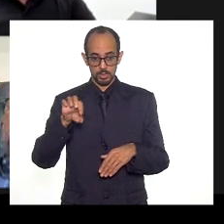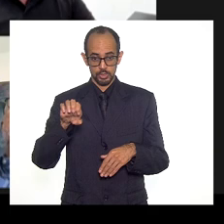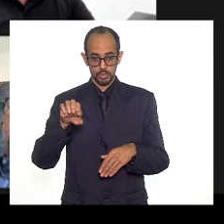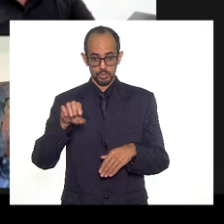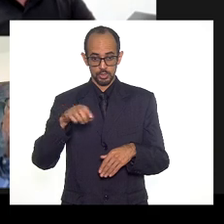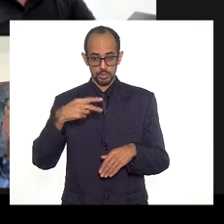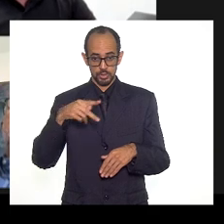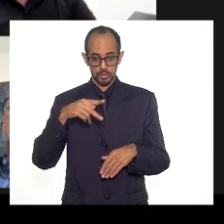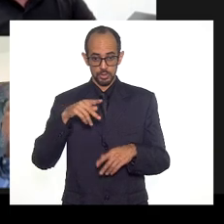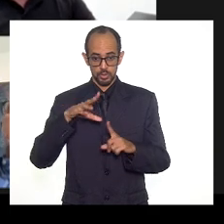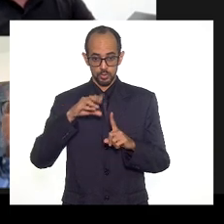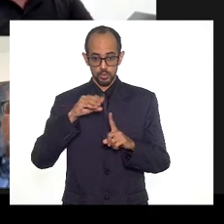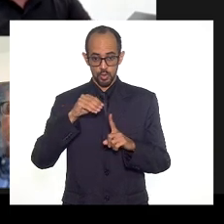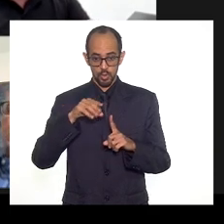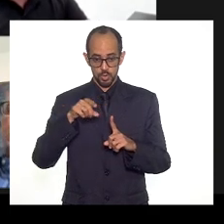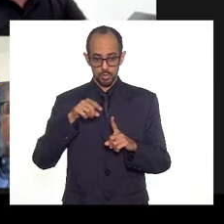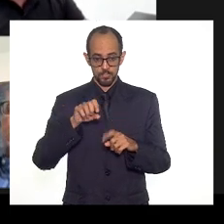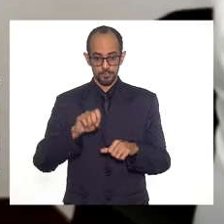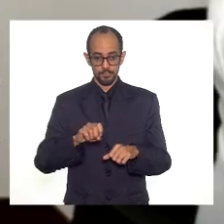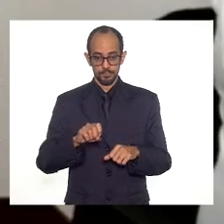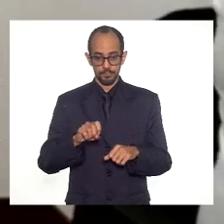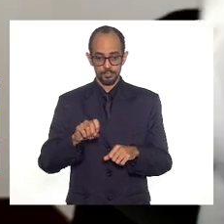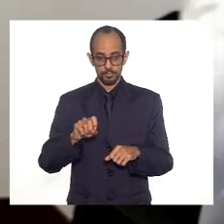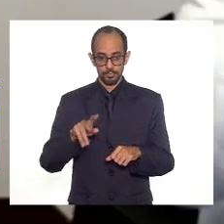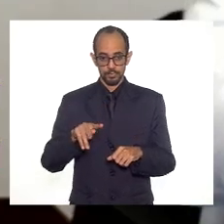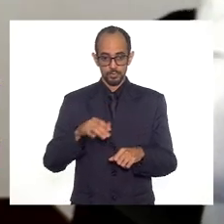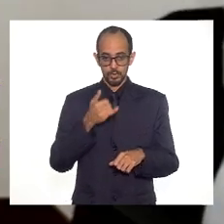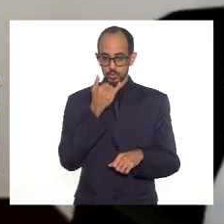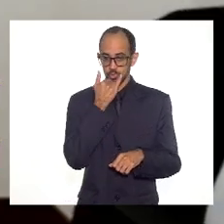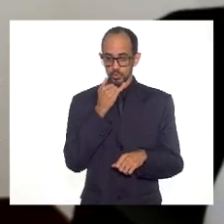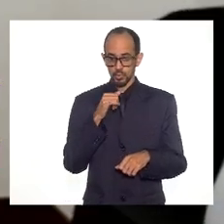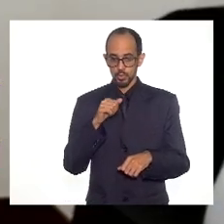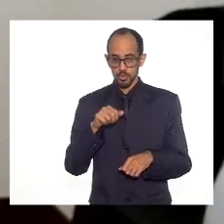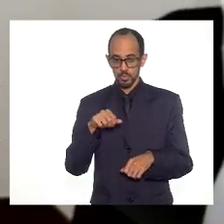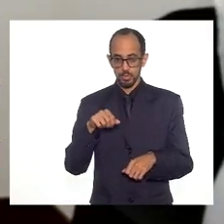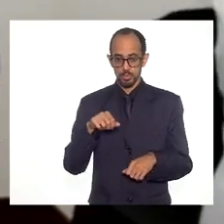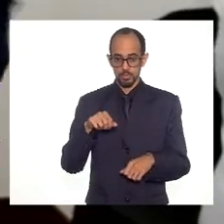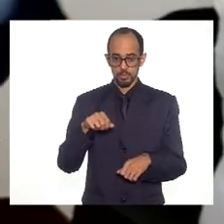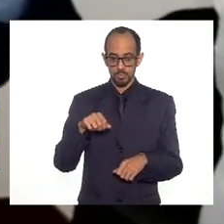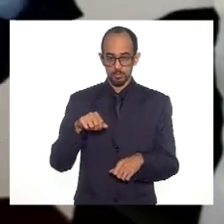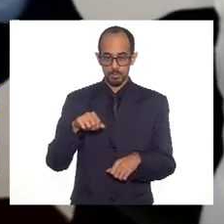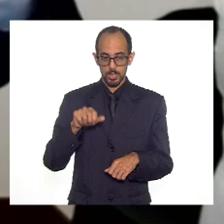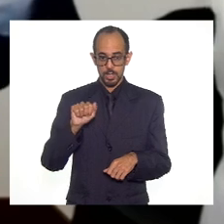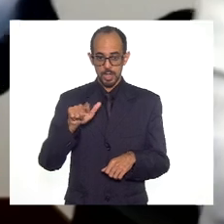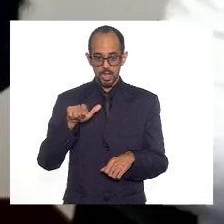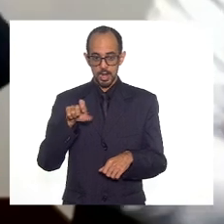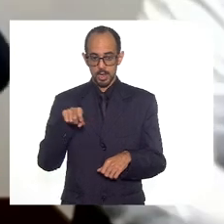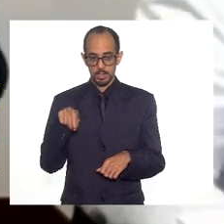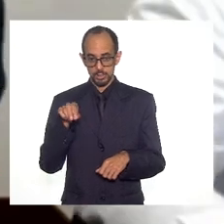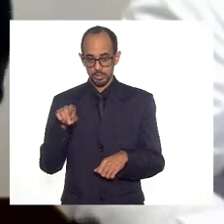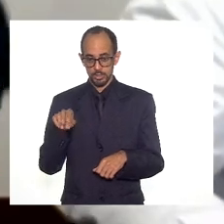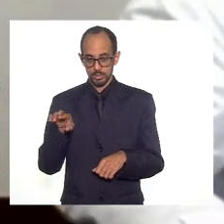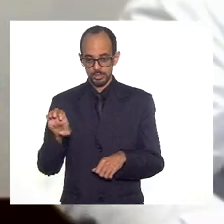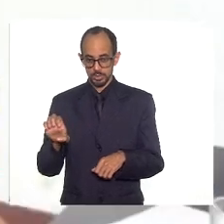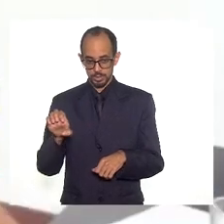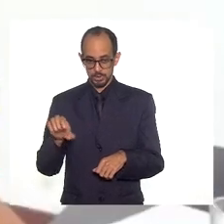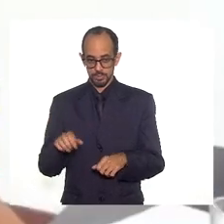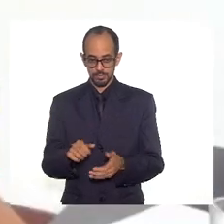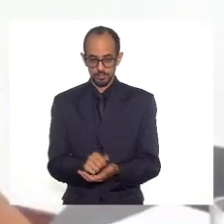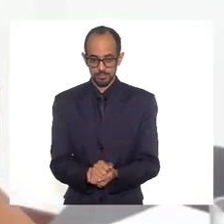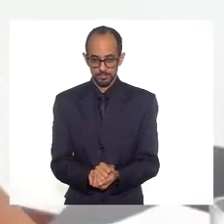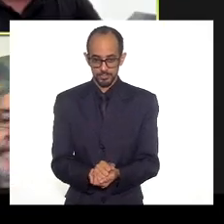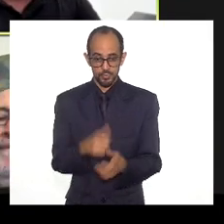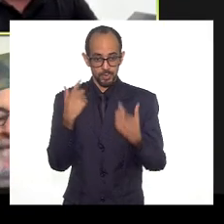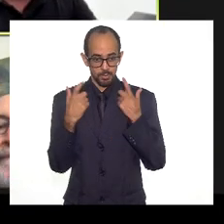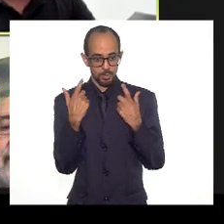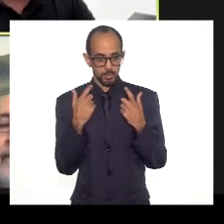subi. Ok. Desculpa, Alexandre, a gente fica sempre preocupado de não deixar vazar o que a pessoa está falando. Vai perfeito, que...